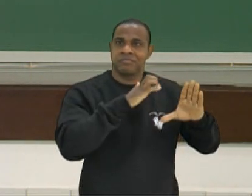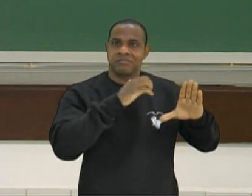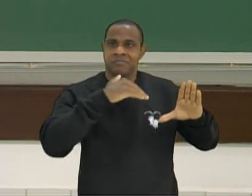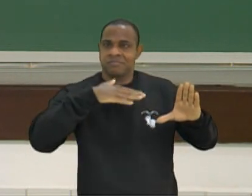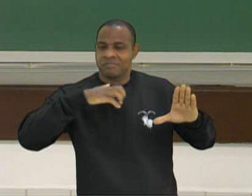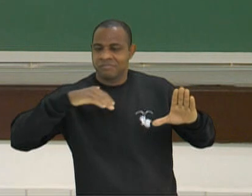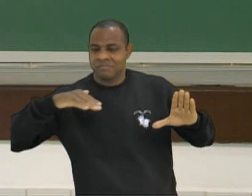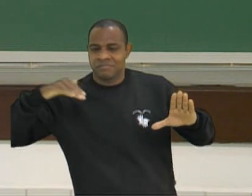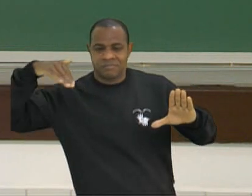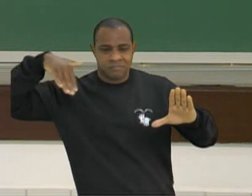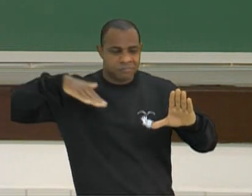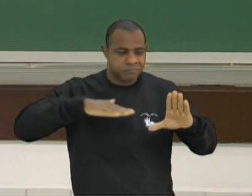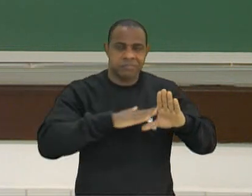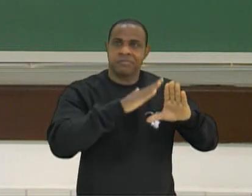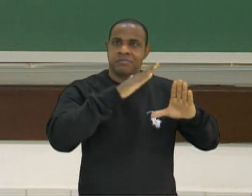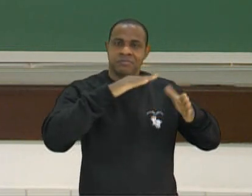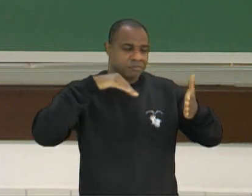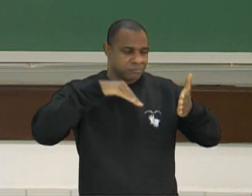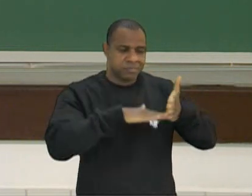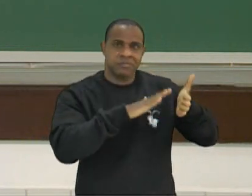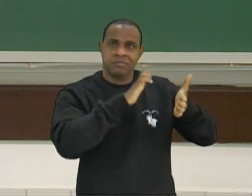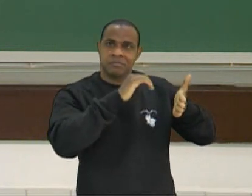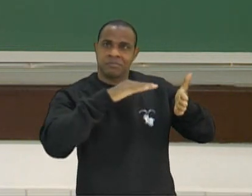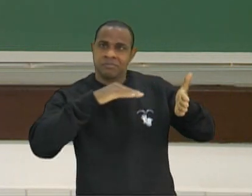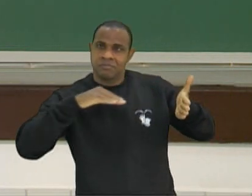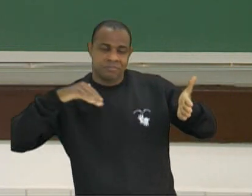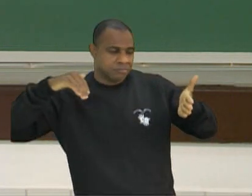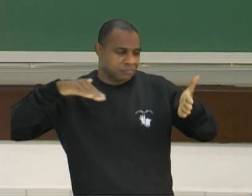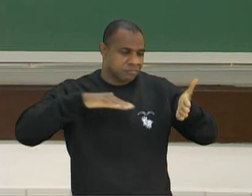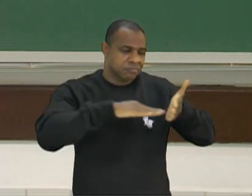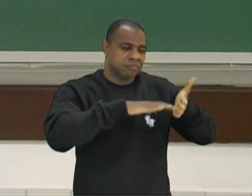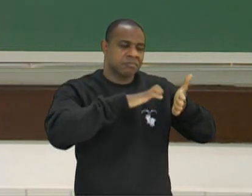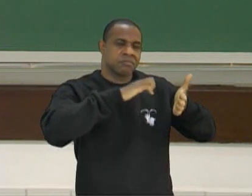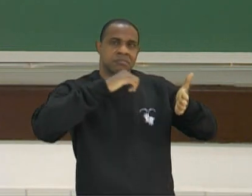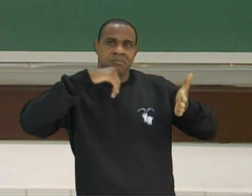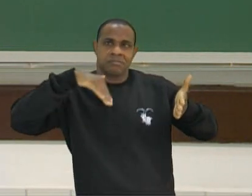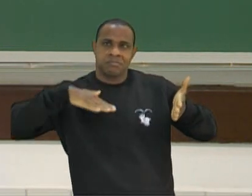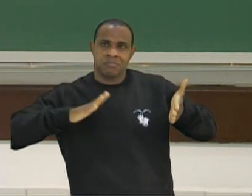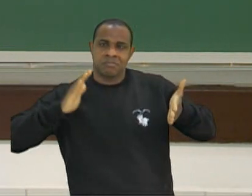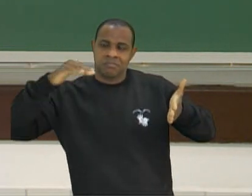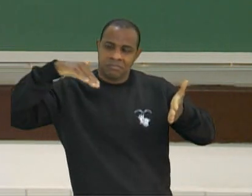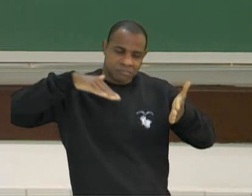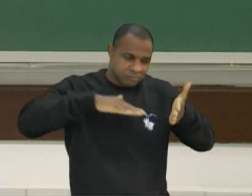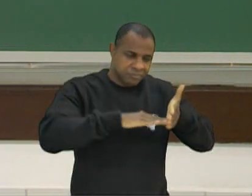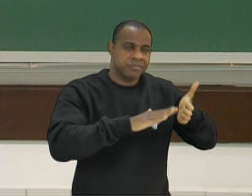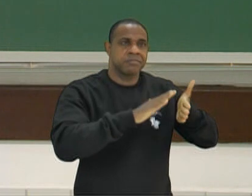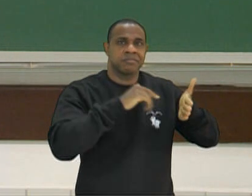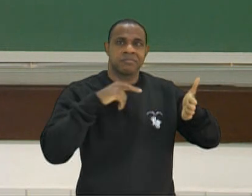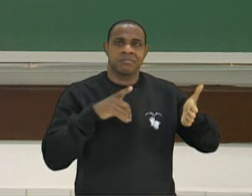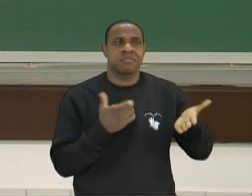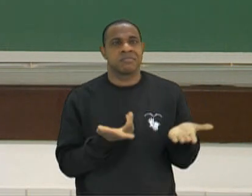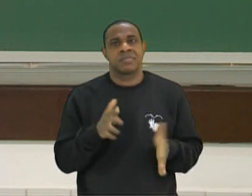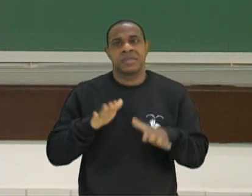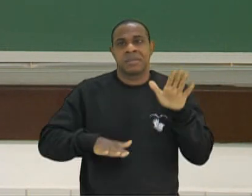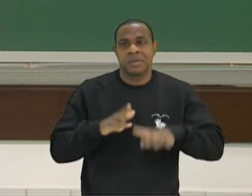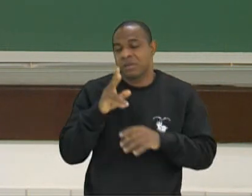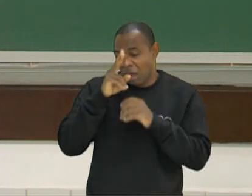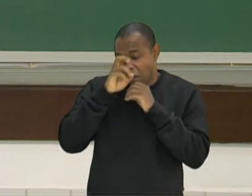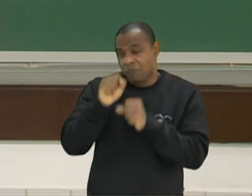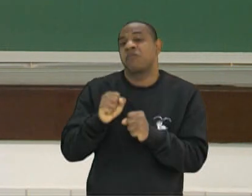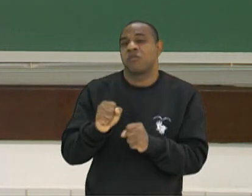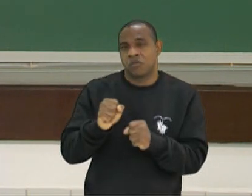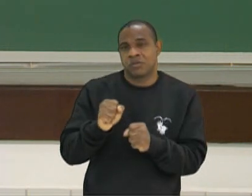frequência vai se manter, mas o que vai alterar é o comprimento de onda, a velocidade, em função da densidade que você vai ter,